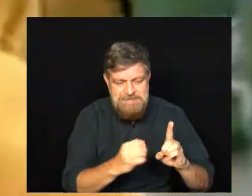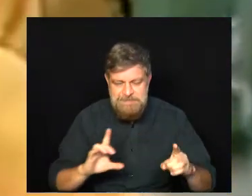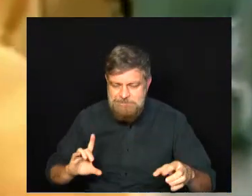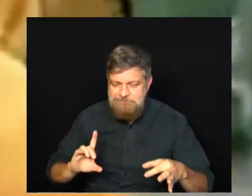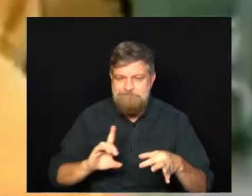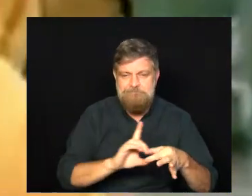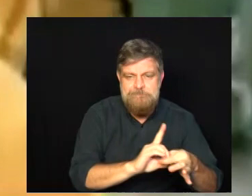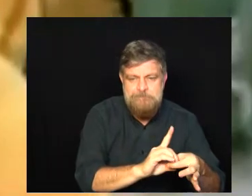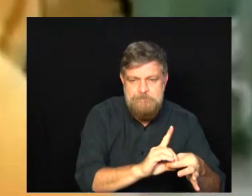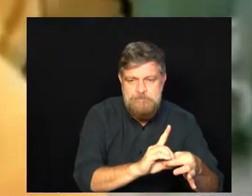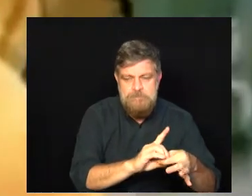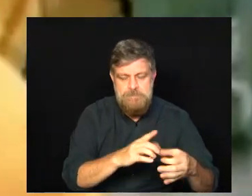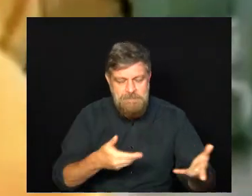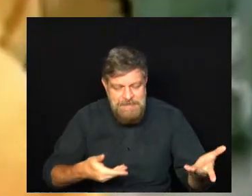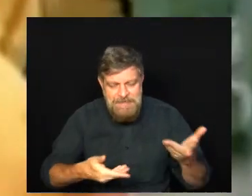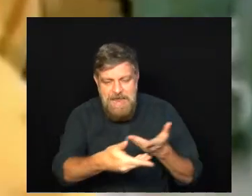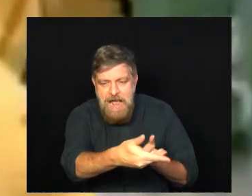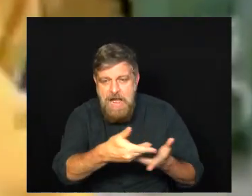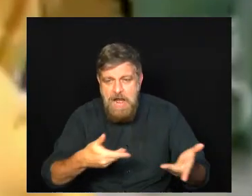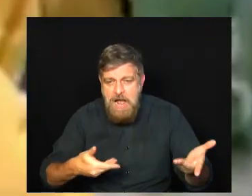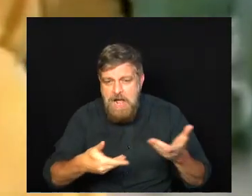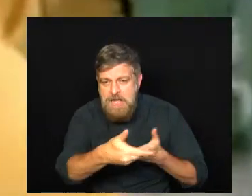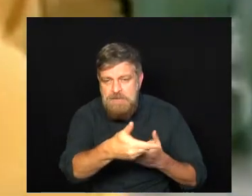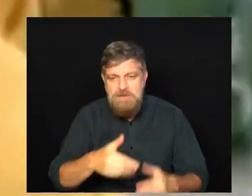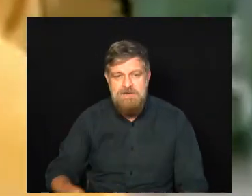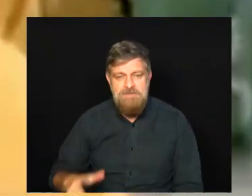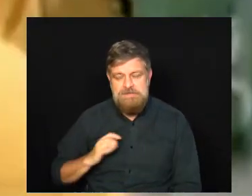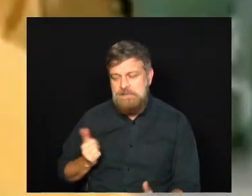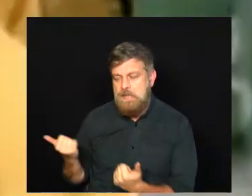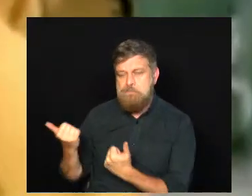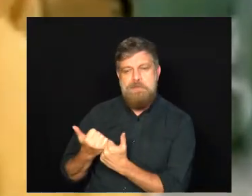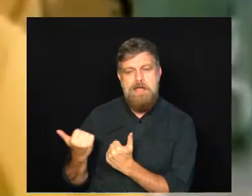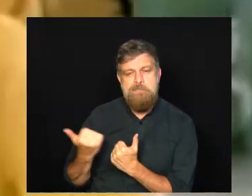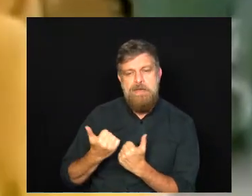né, da troca, foi sendo substituída